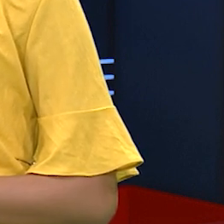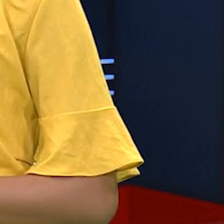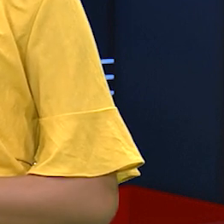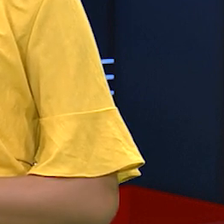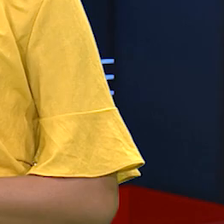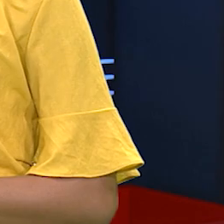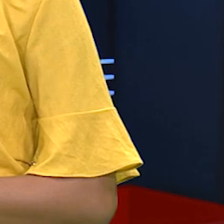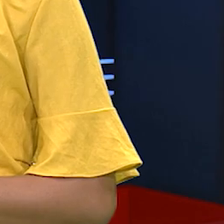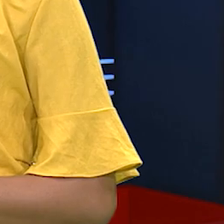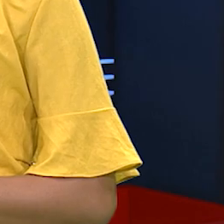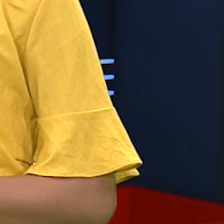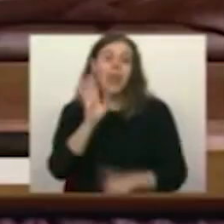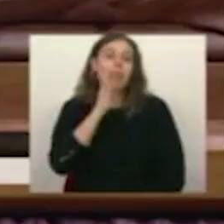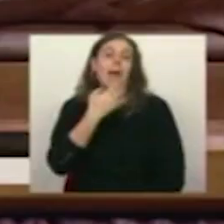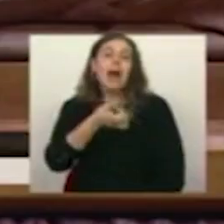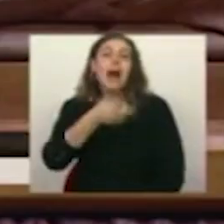alarme social.